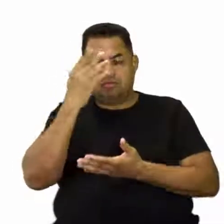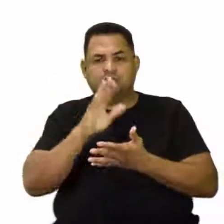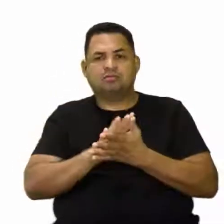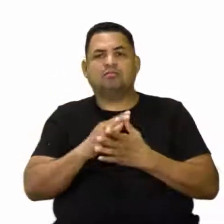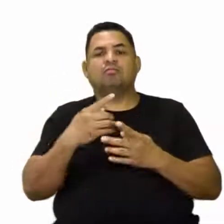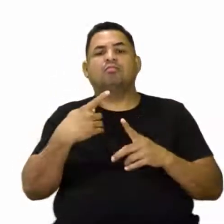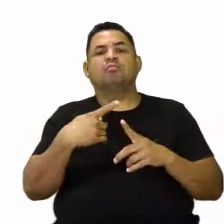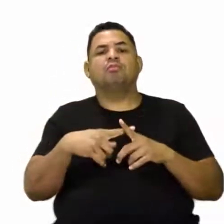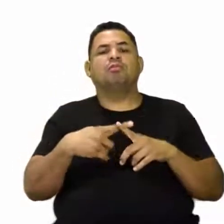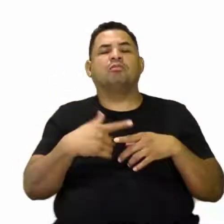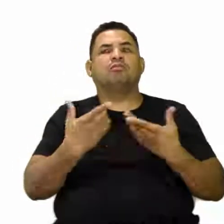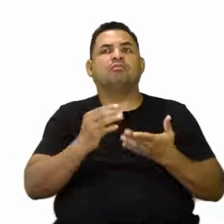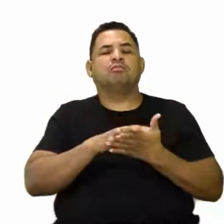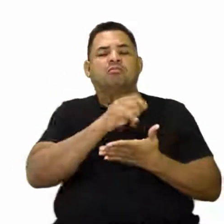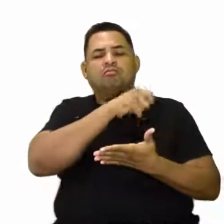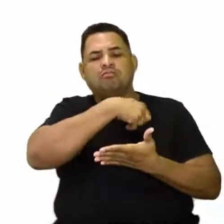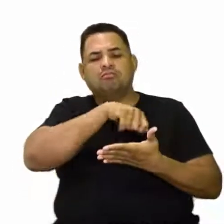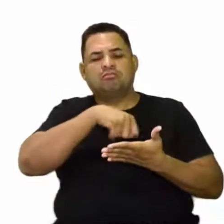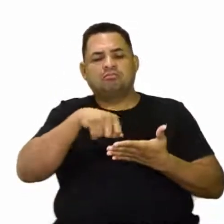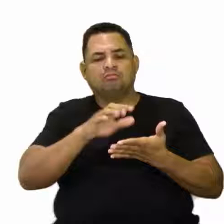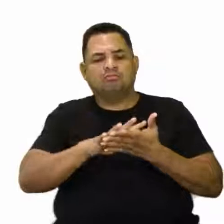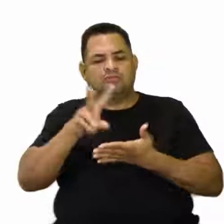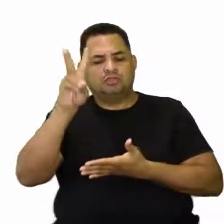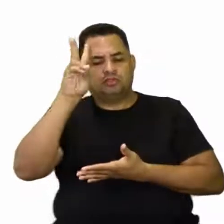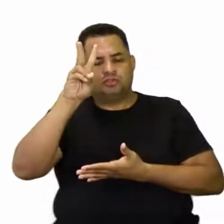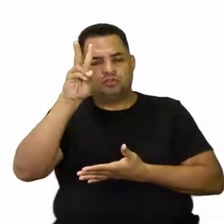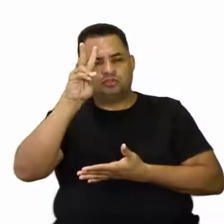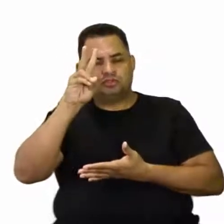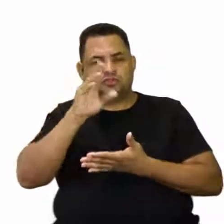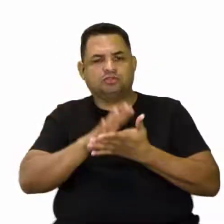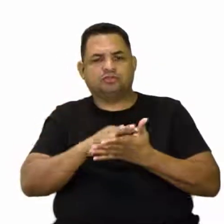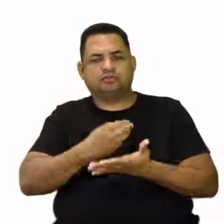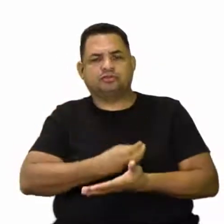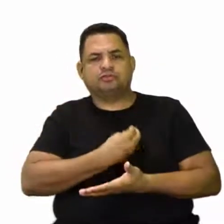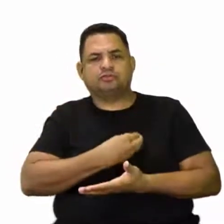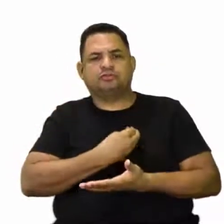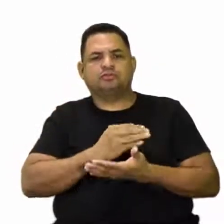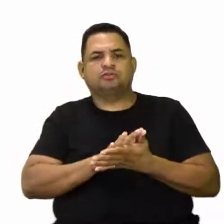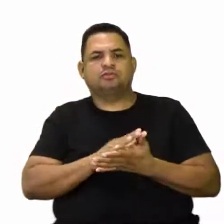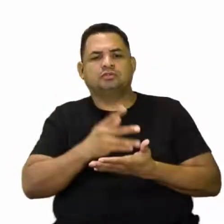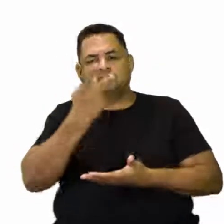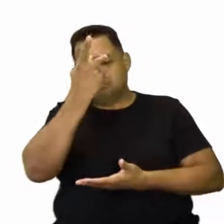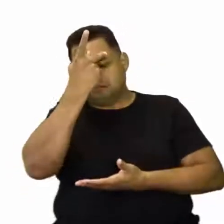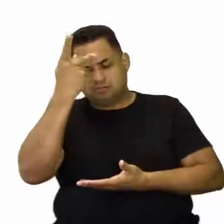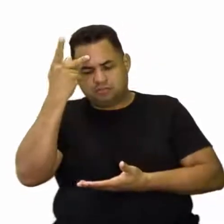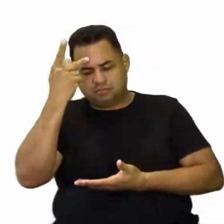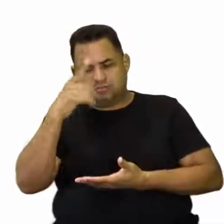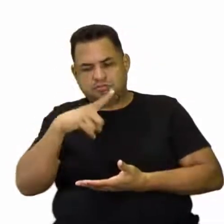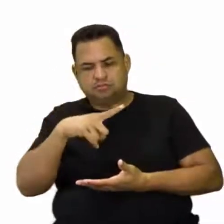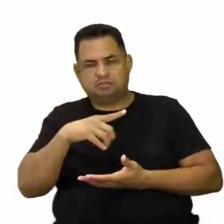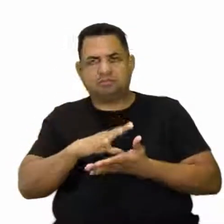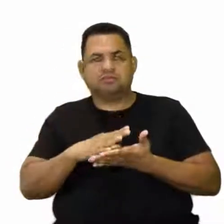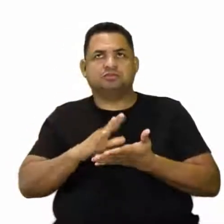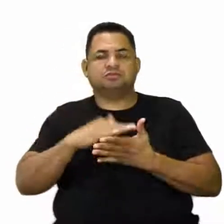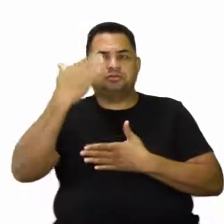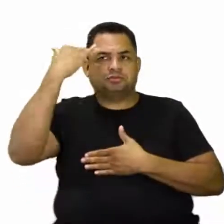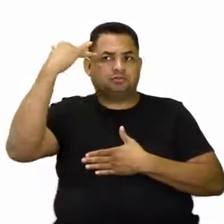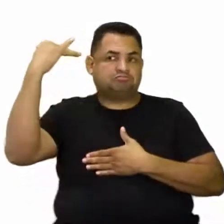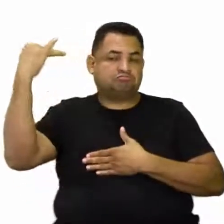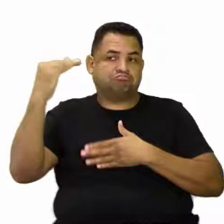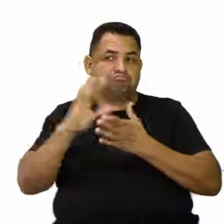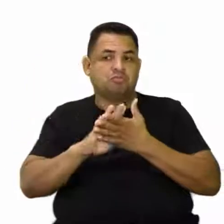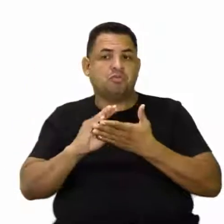gente escreve as biografias? Nós escrevemos biografias de pessoas que tenham sido famosas